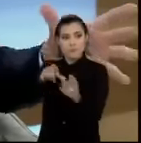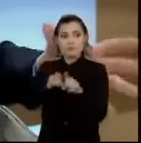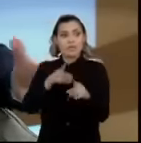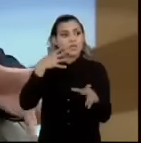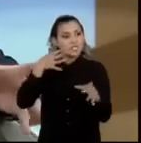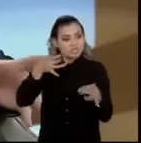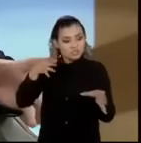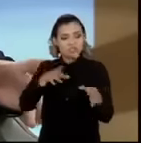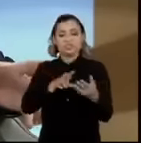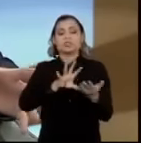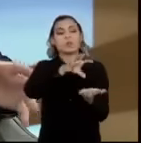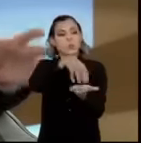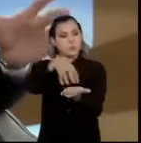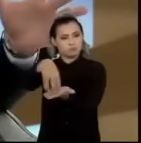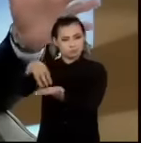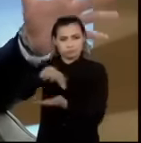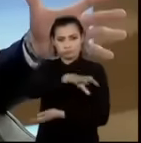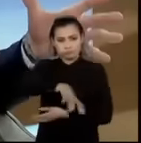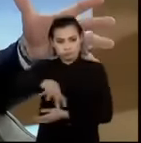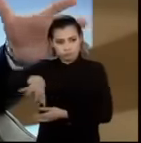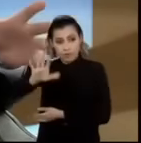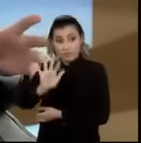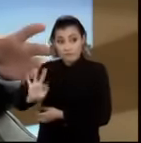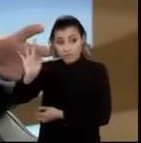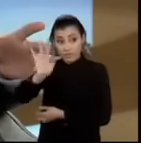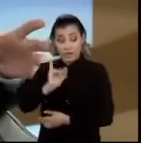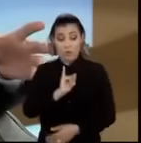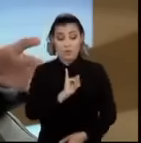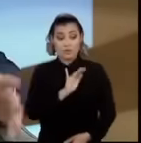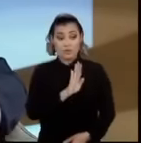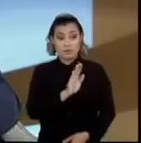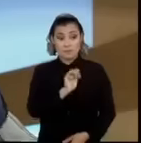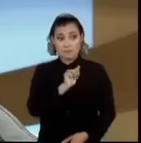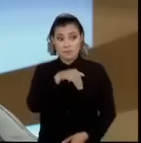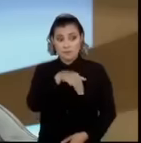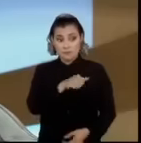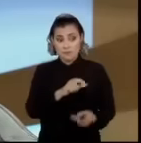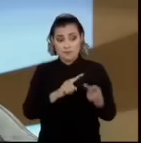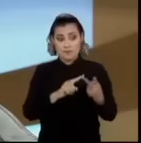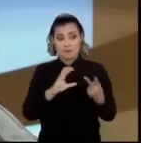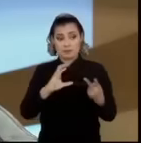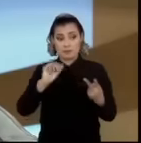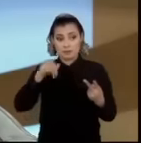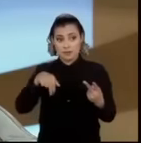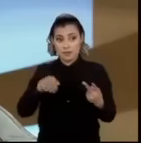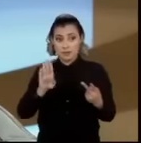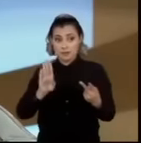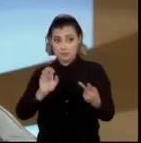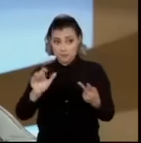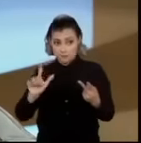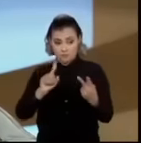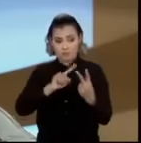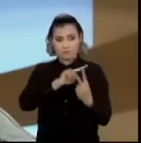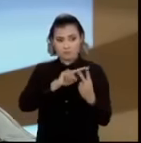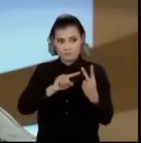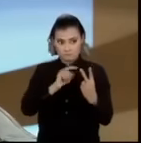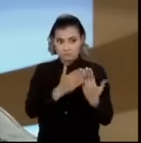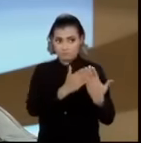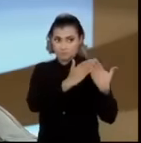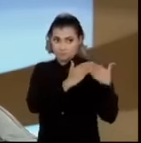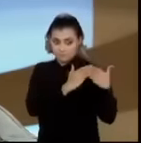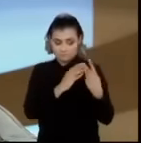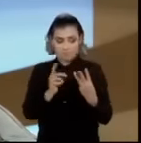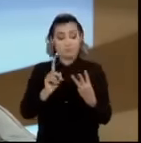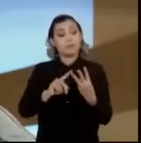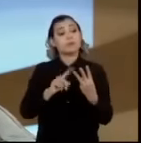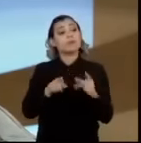indígenas, enfim, as áreas de jurisdição federal, pelo IBAMA e pelo ICMBio. E nas demais áreas, todas elas, pelas